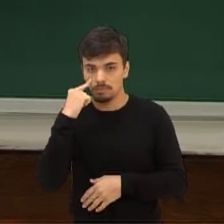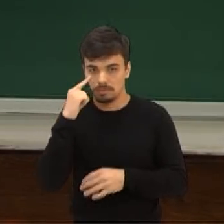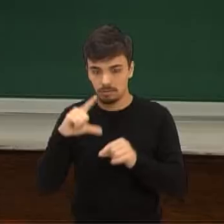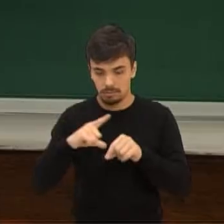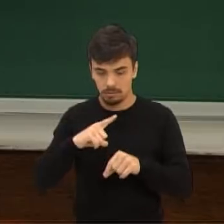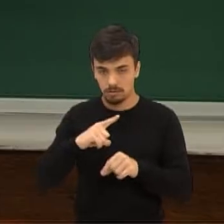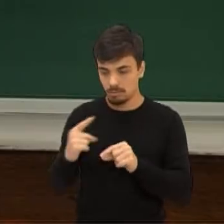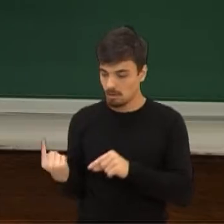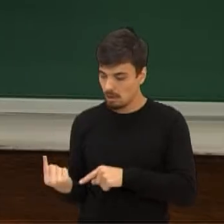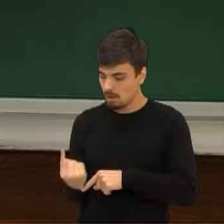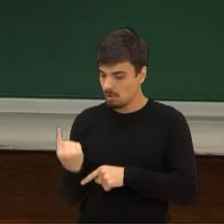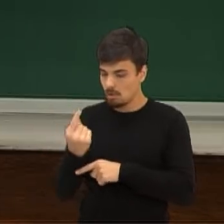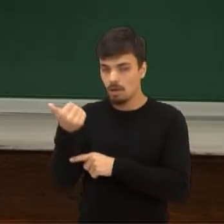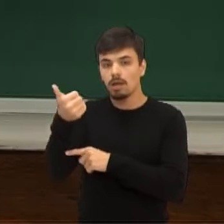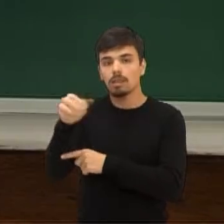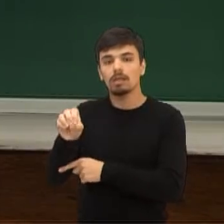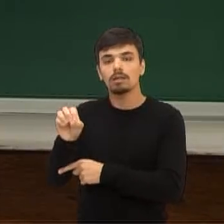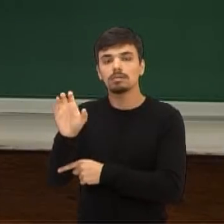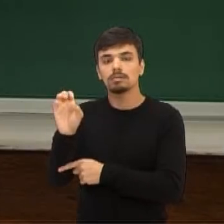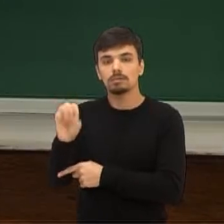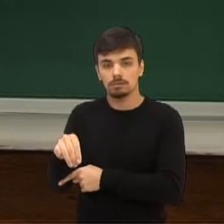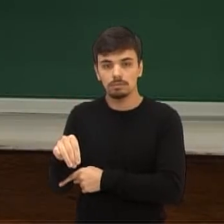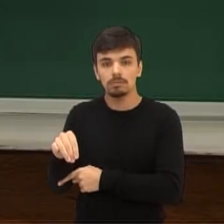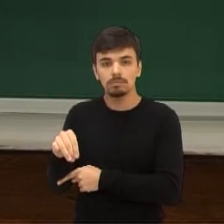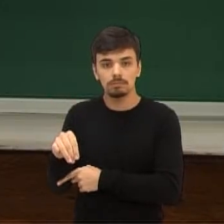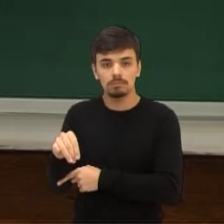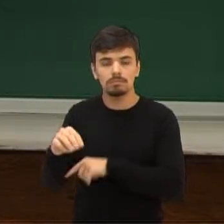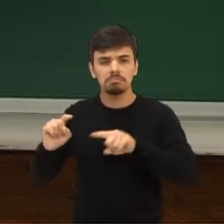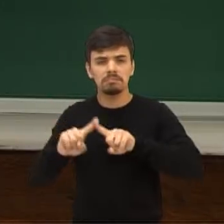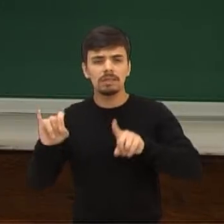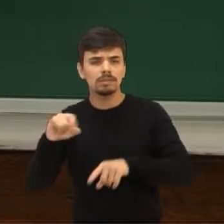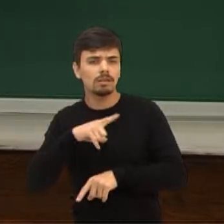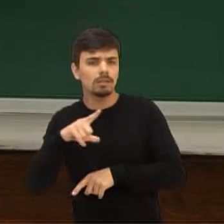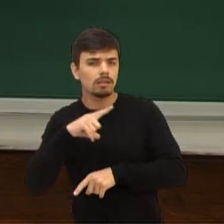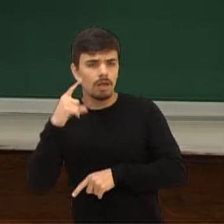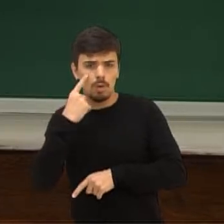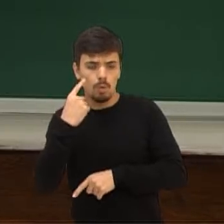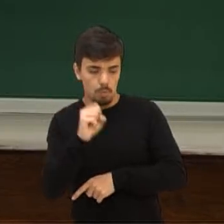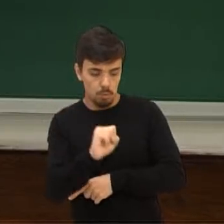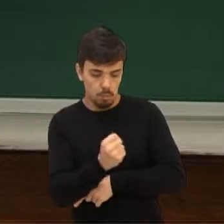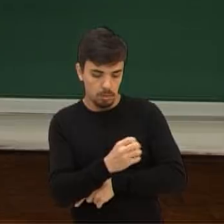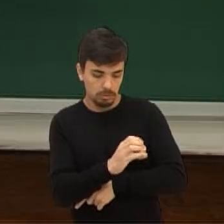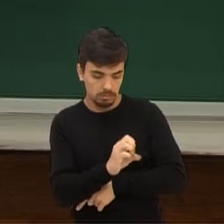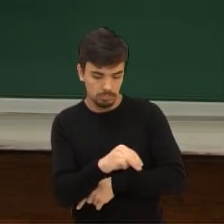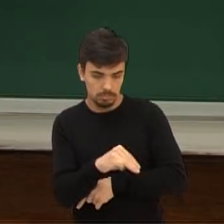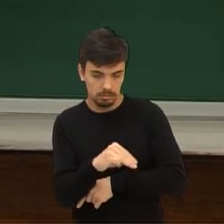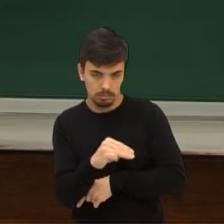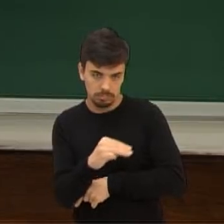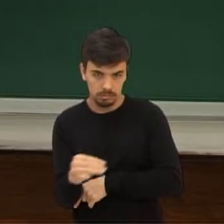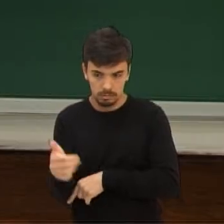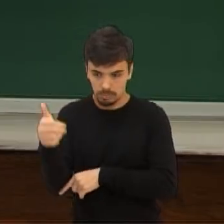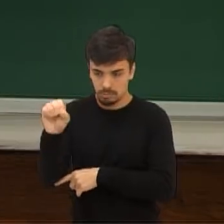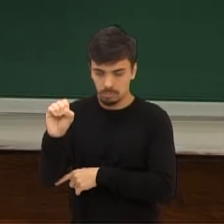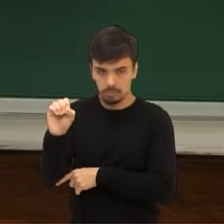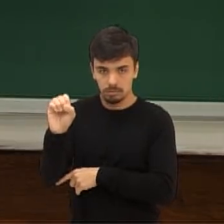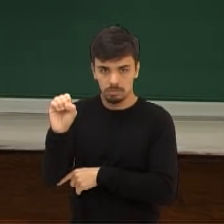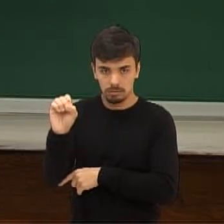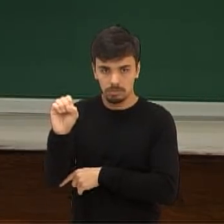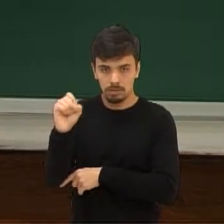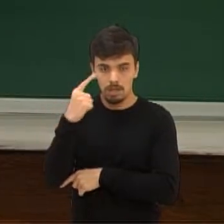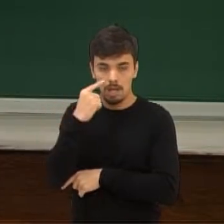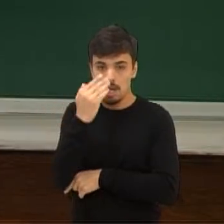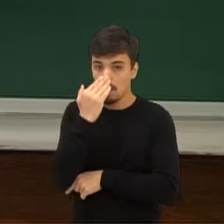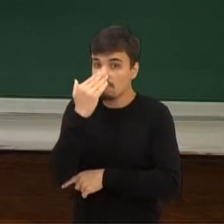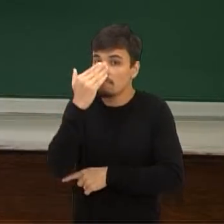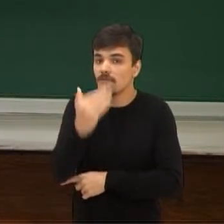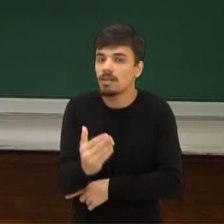altura de 10 centímetros. Mas se eu tenho aqui 8 por 10, essa é a parte da